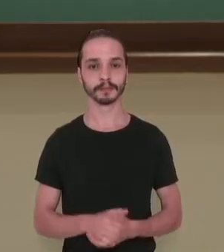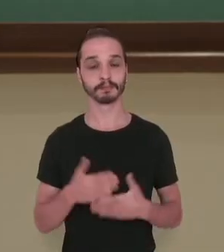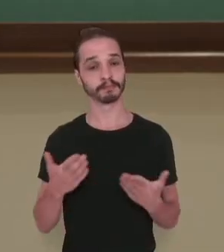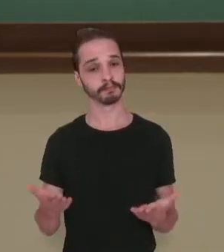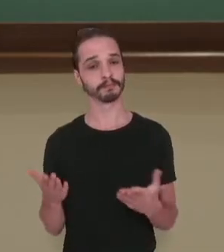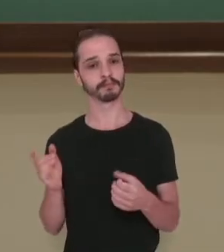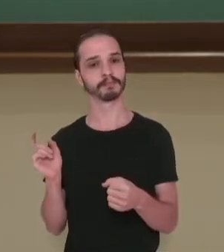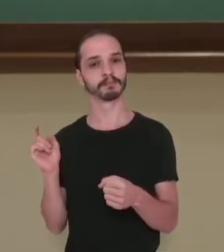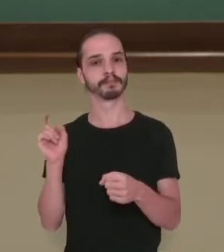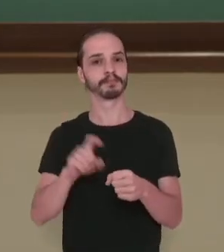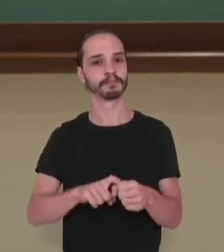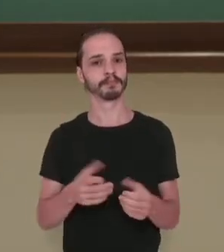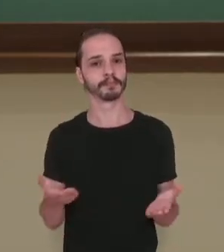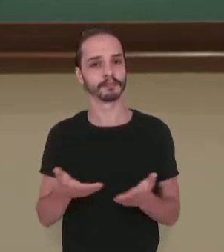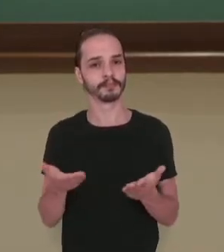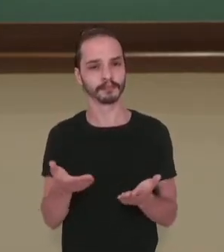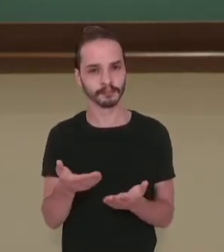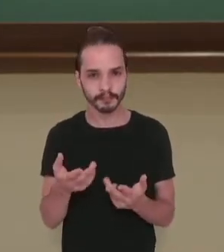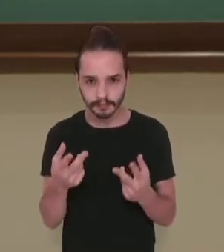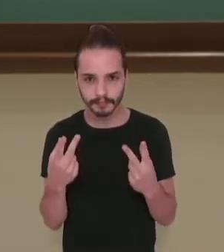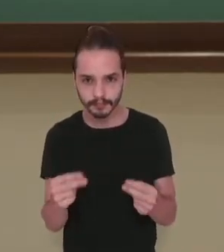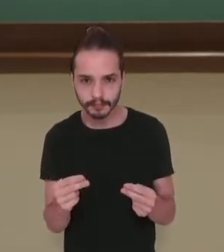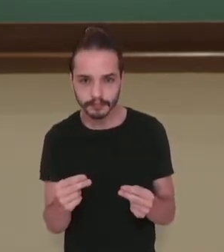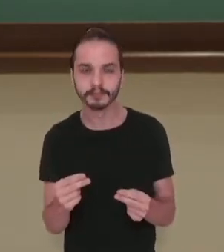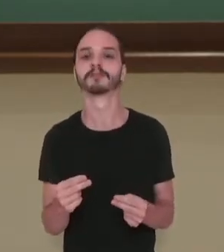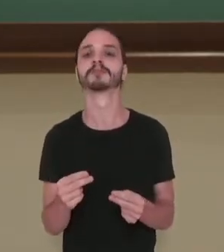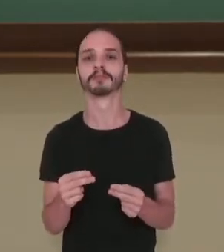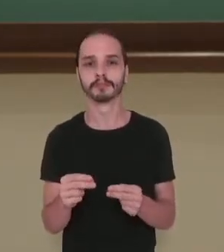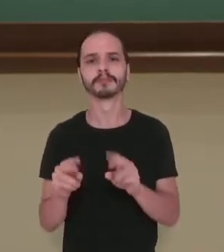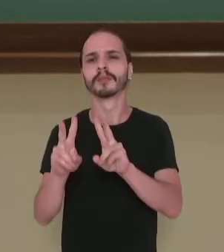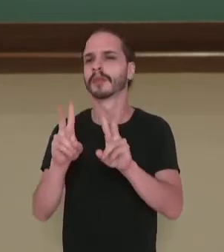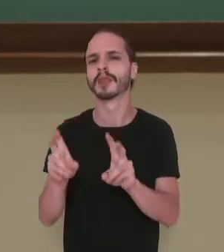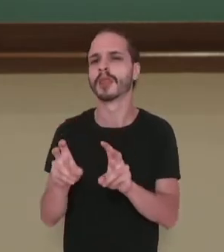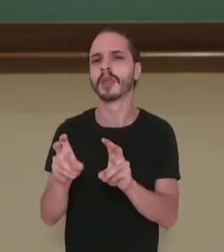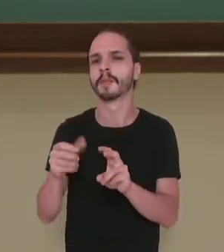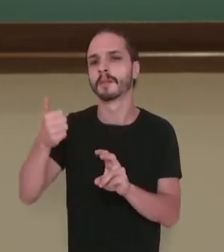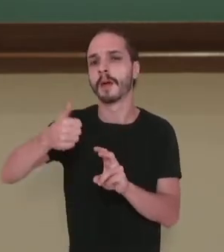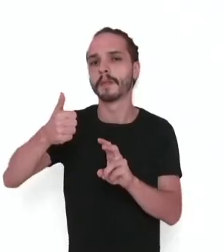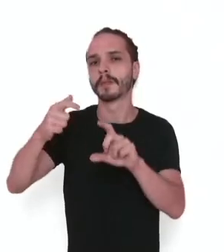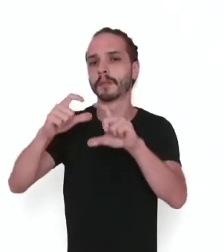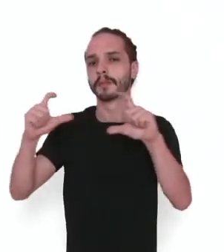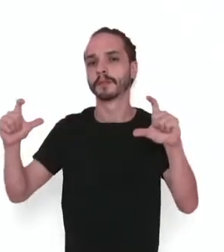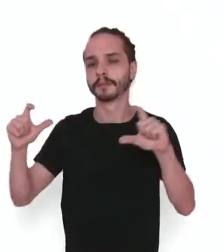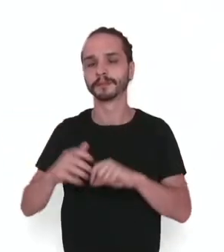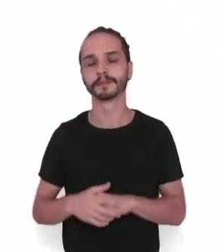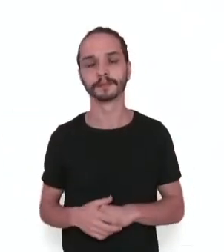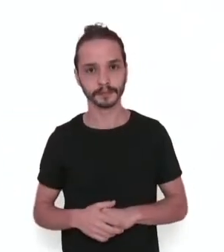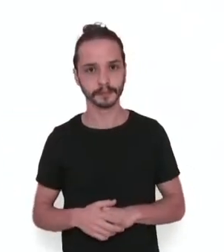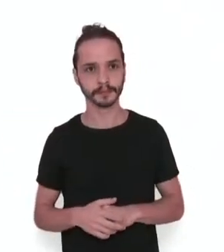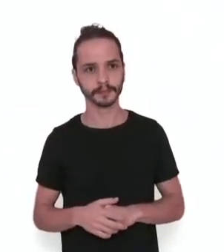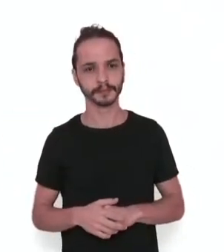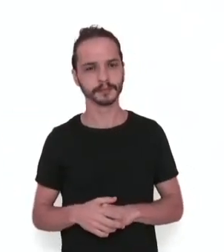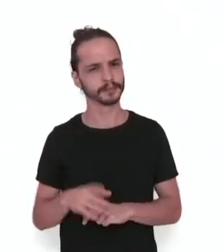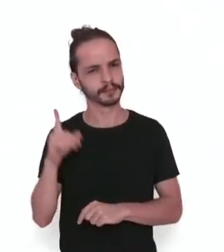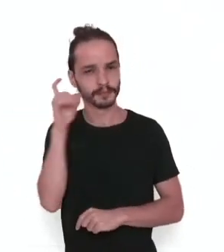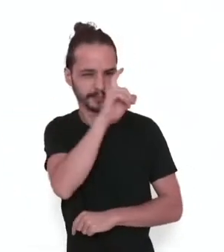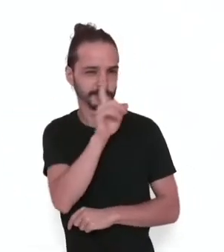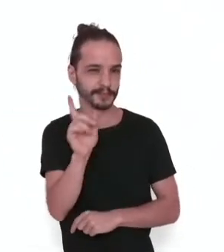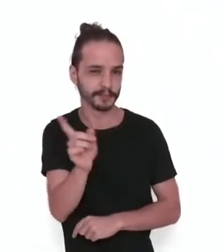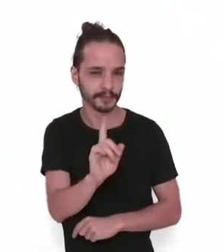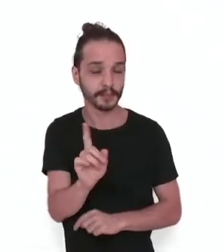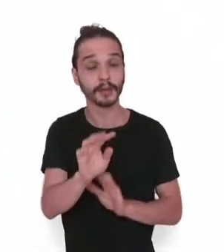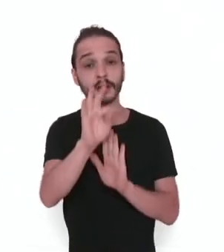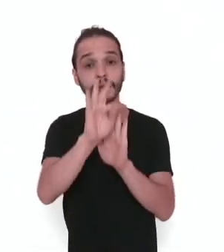Retornando então, pessoal, e aí? Qual seria o tema apresentado no primeiro parágrafo? Vejam, não está difícil, né? O texto ali